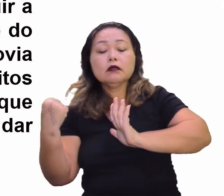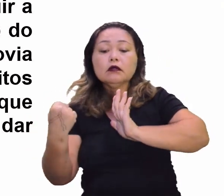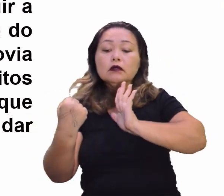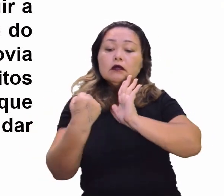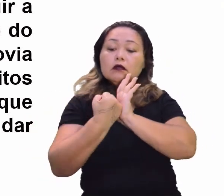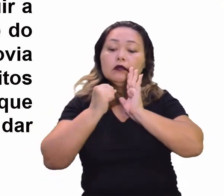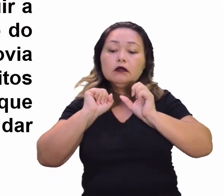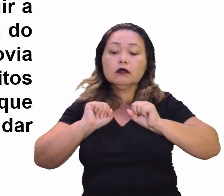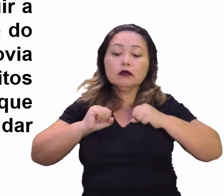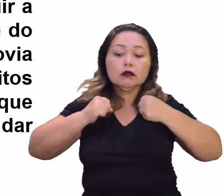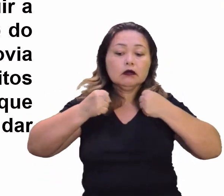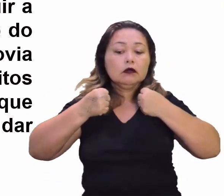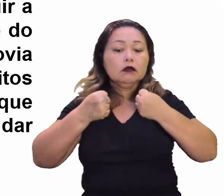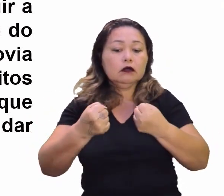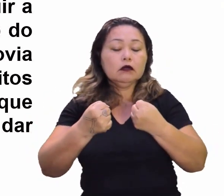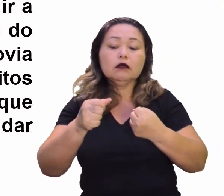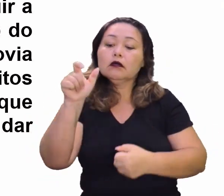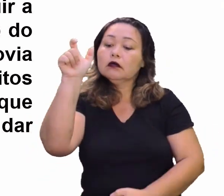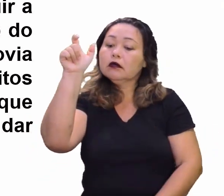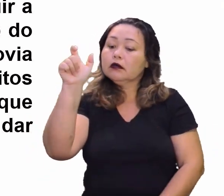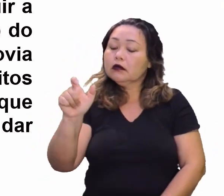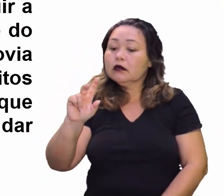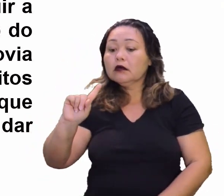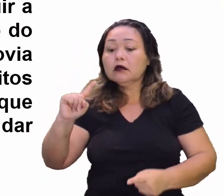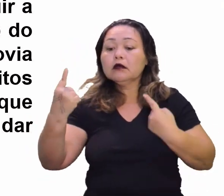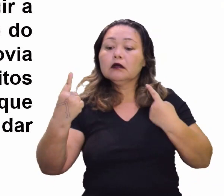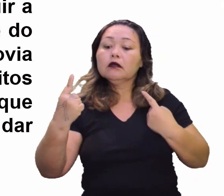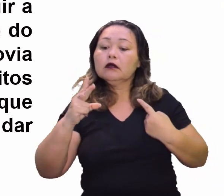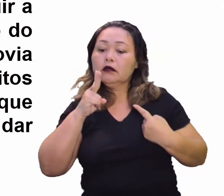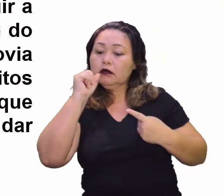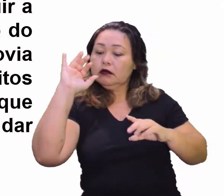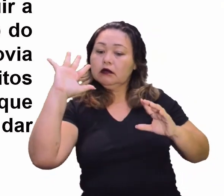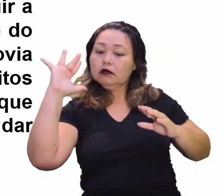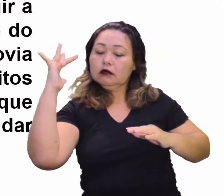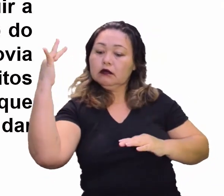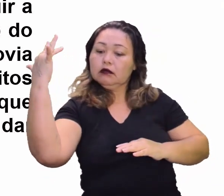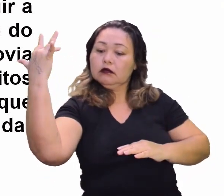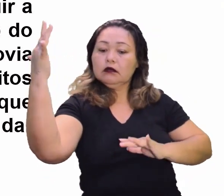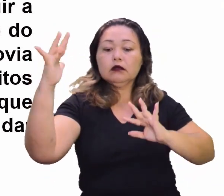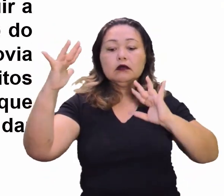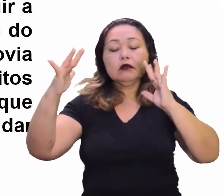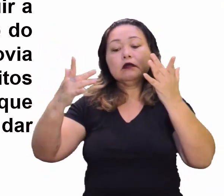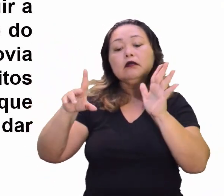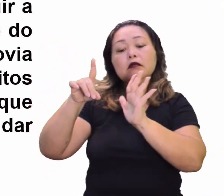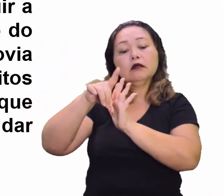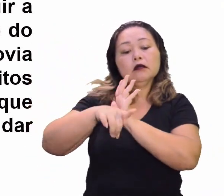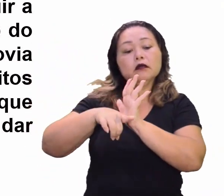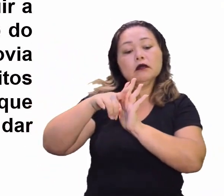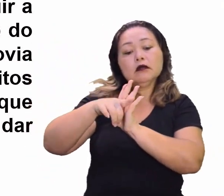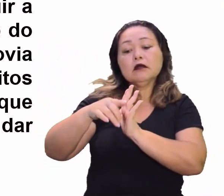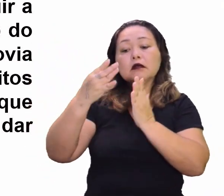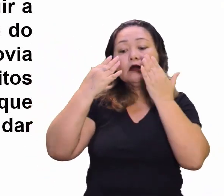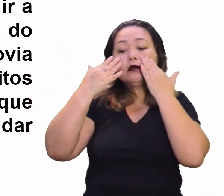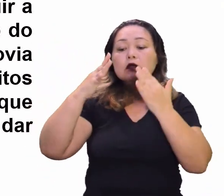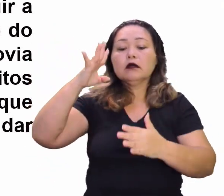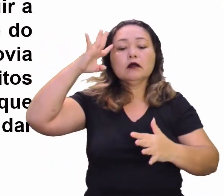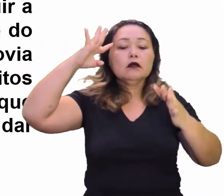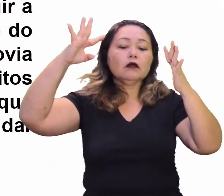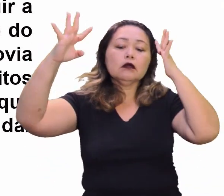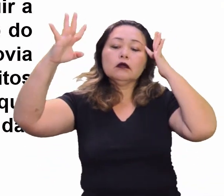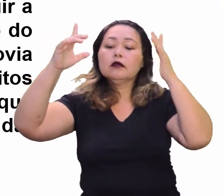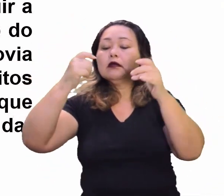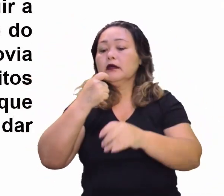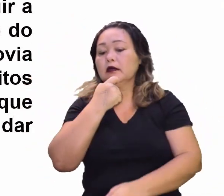homem contra as forças da natureza. A ferrovia é também um testemunho dos sonhos desfeitos